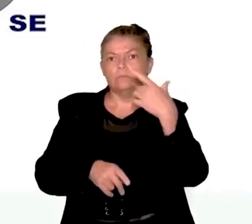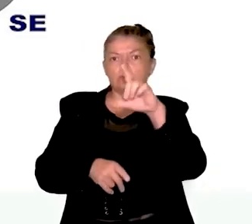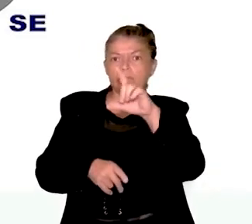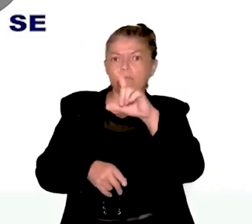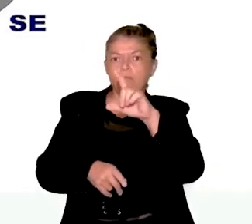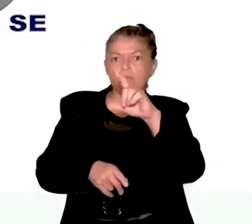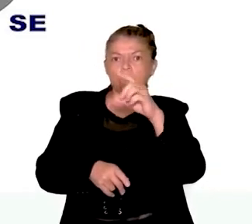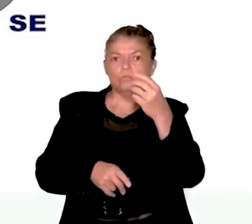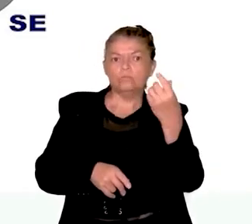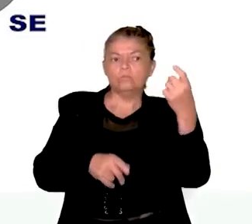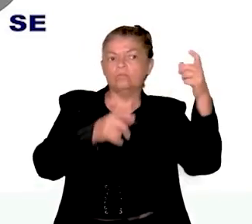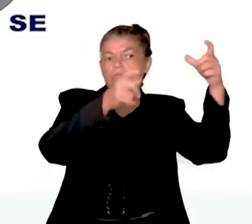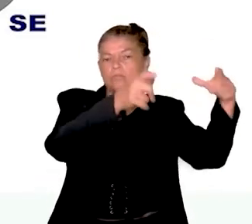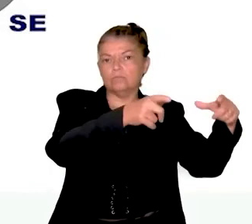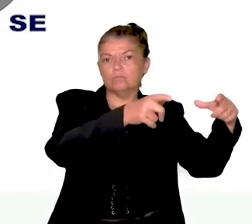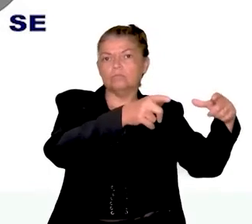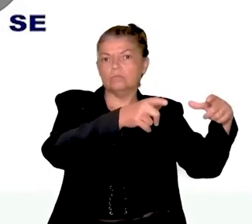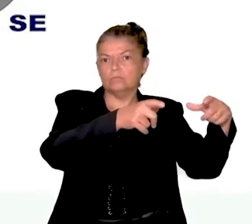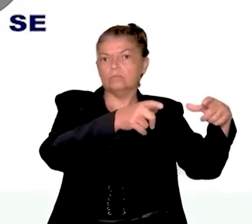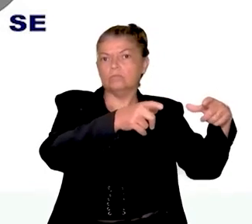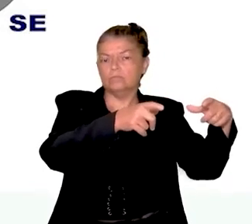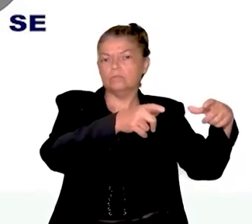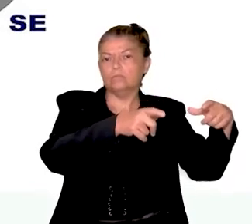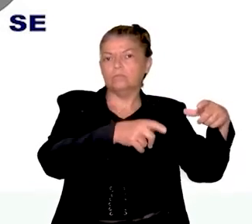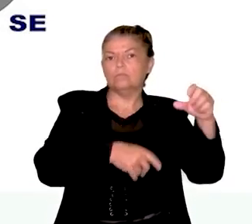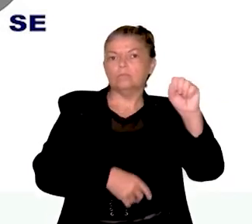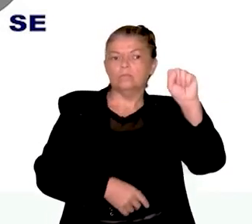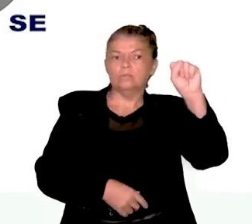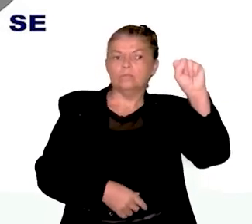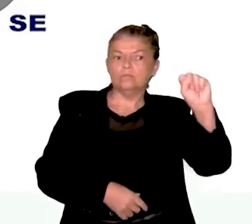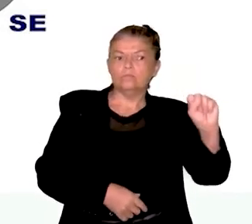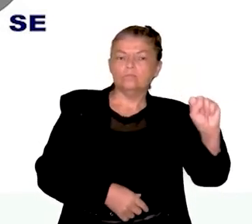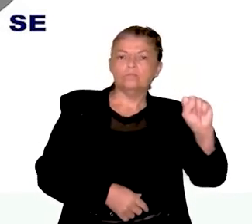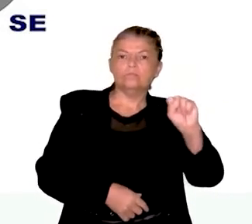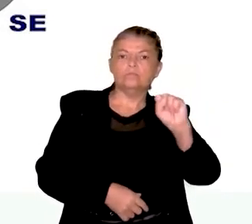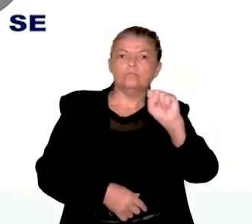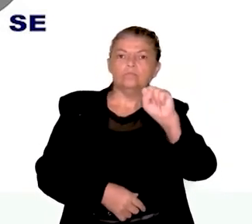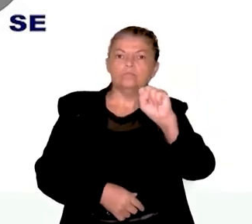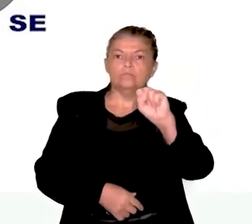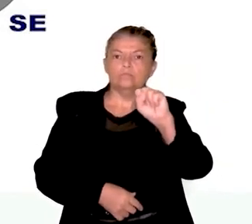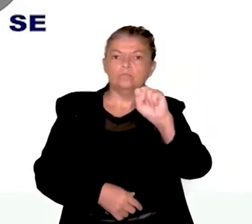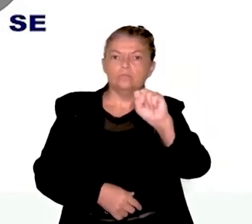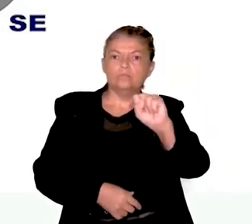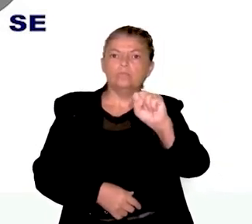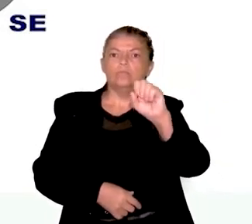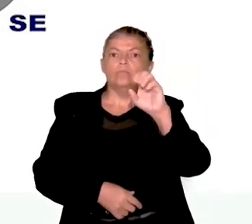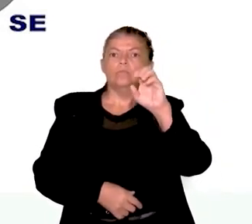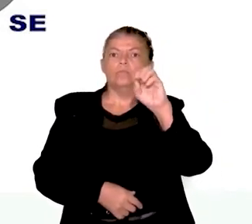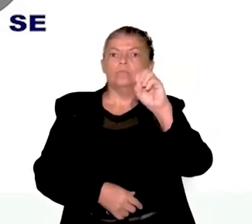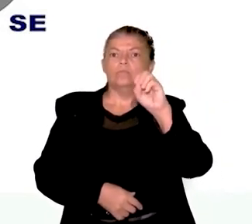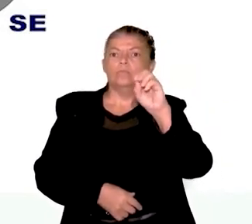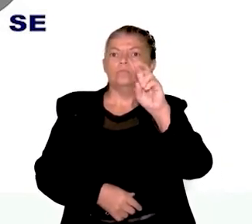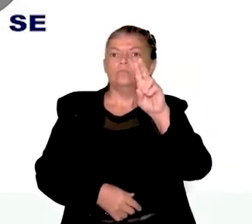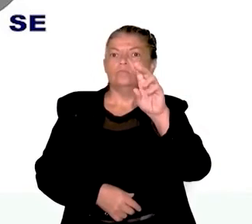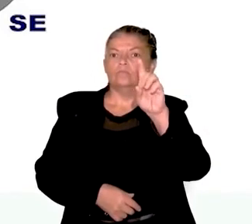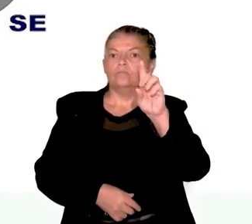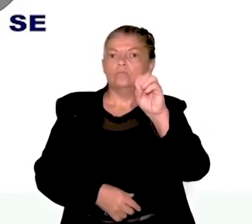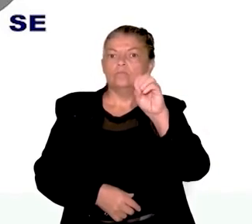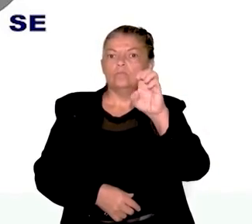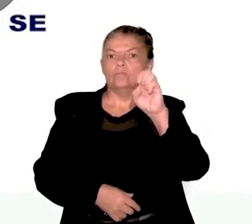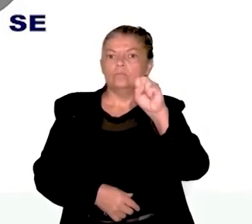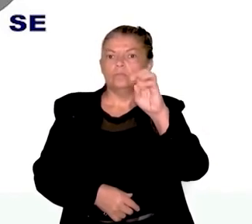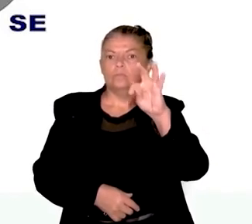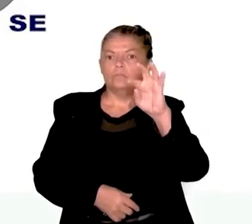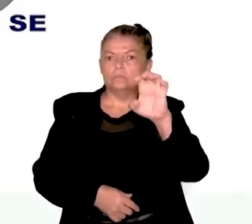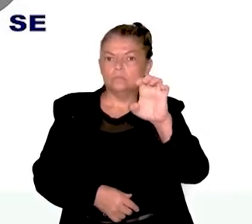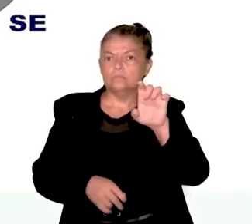e oeste, tem um ponto colateral chamado sudoeste. Entre o oeste e o norte, tem um ponto